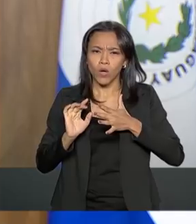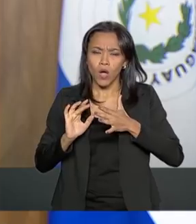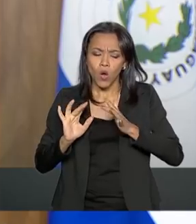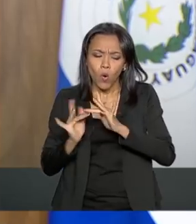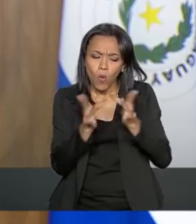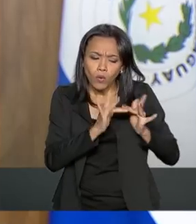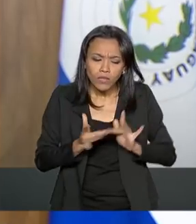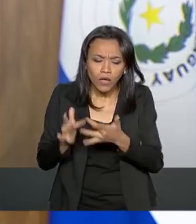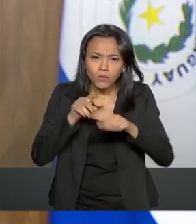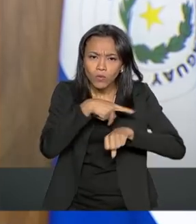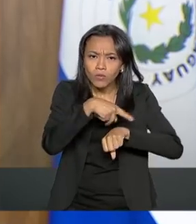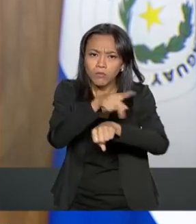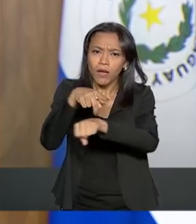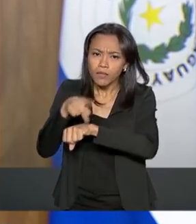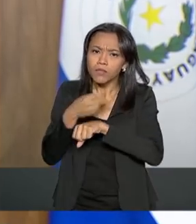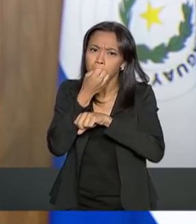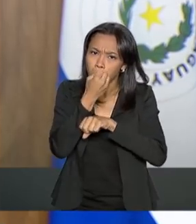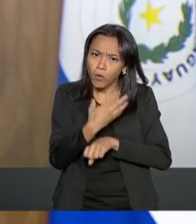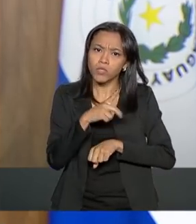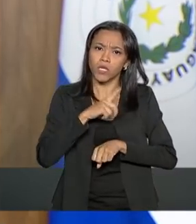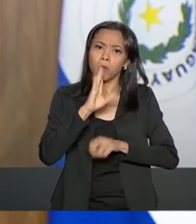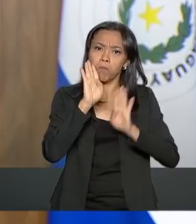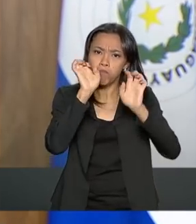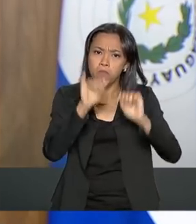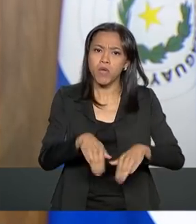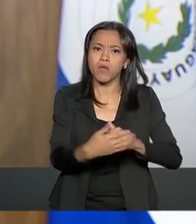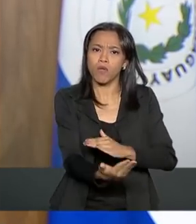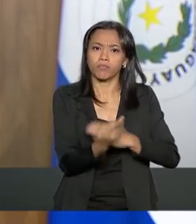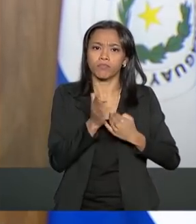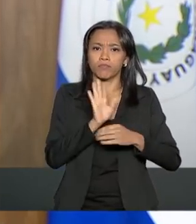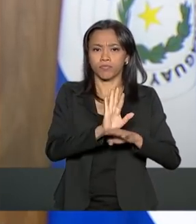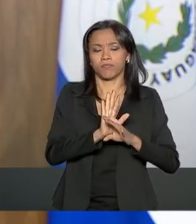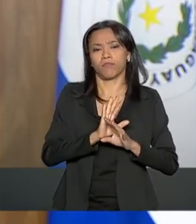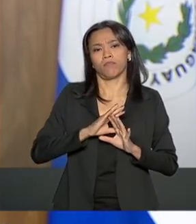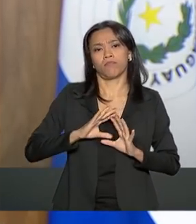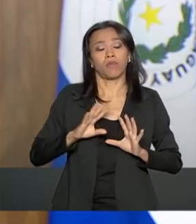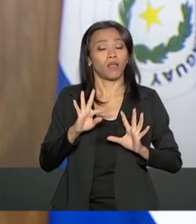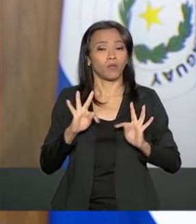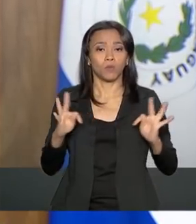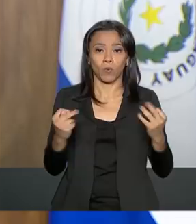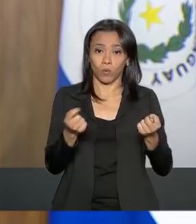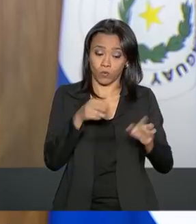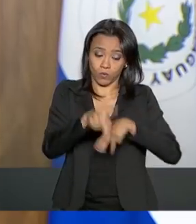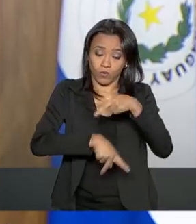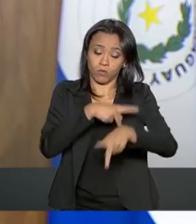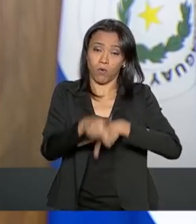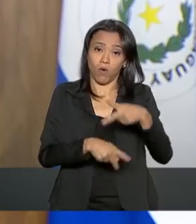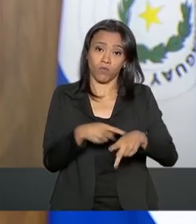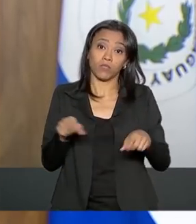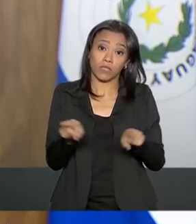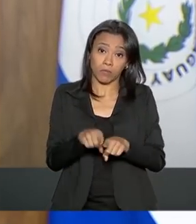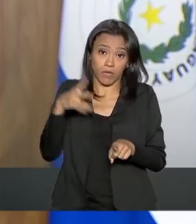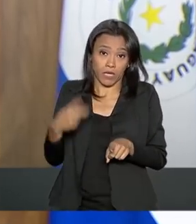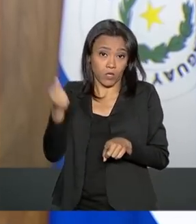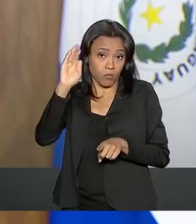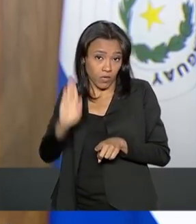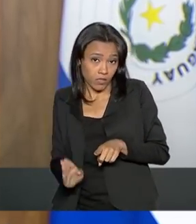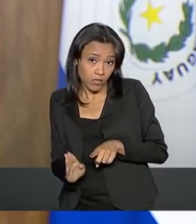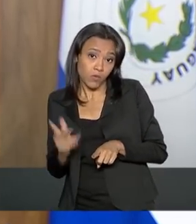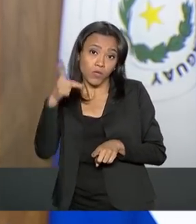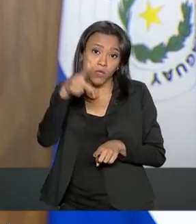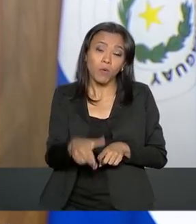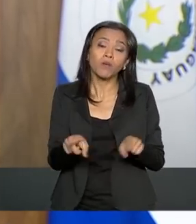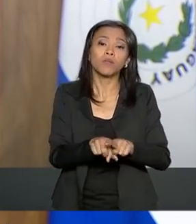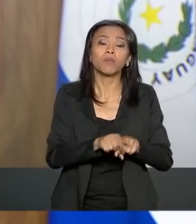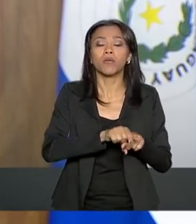gerar resultados e desenvolvimento para ambos os povos, para que tanto a República Federativa do Brasil, assim como o